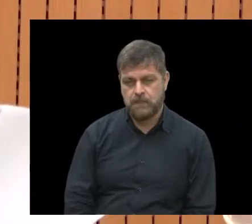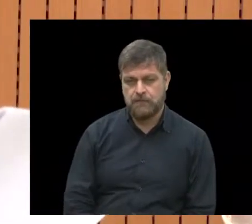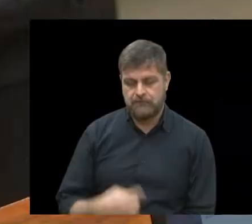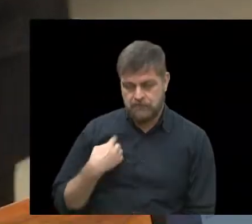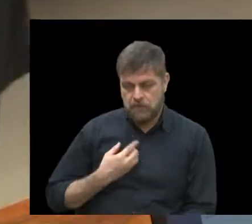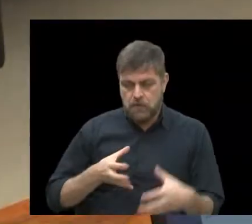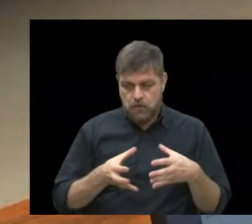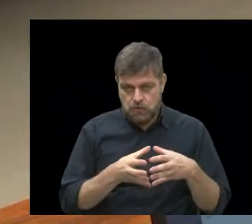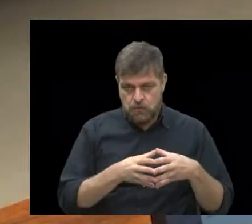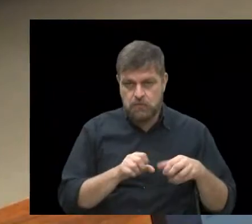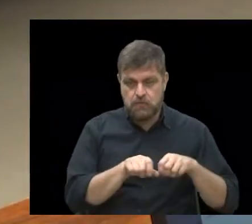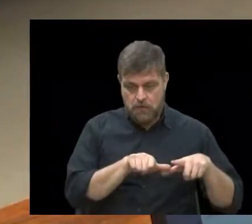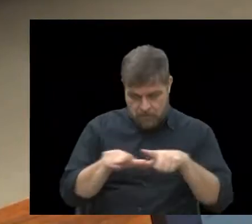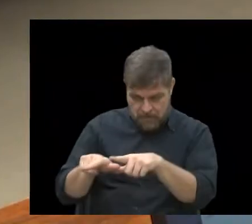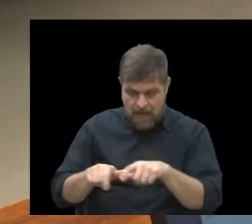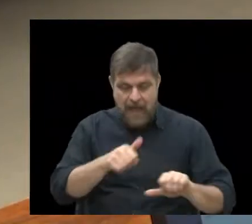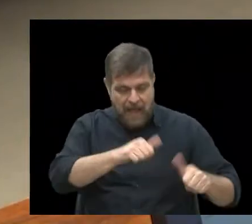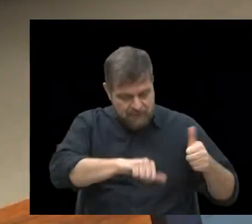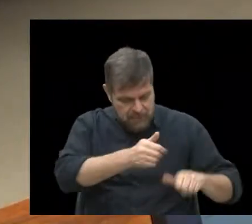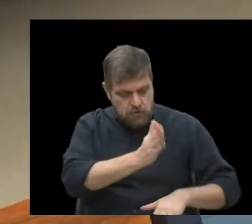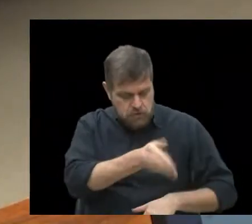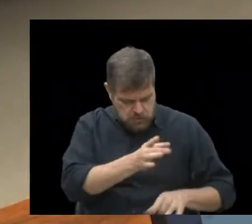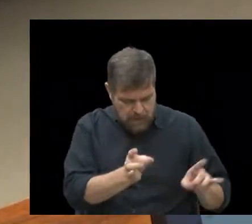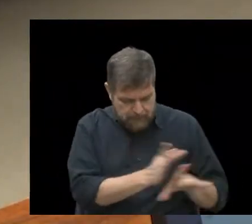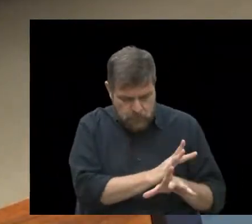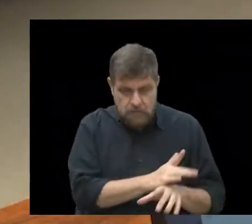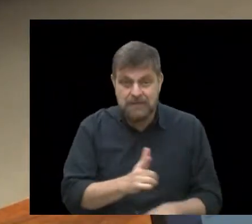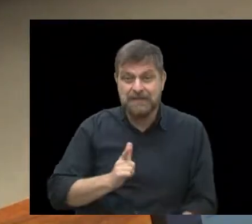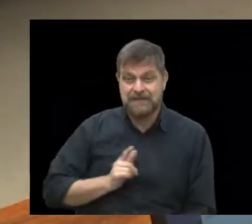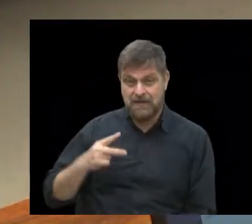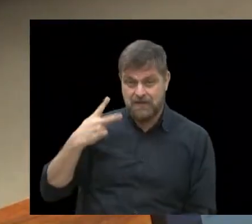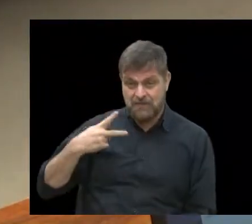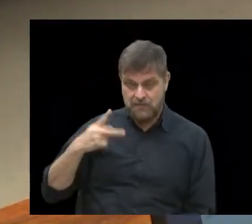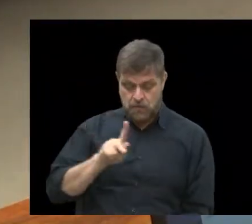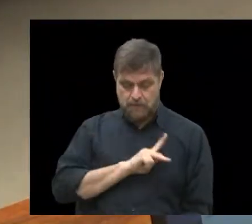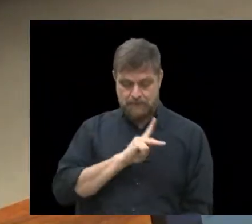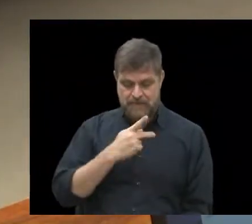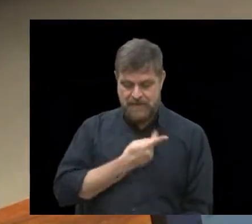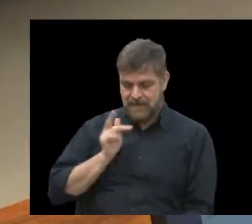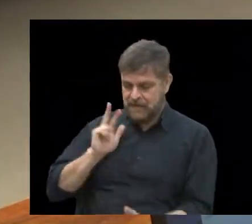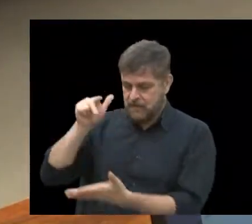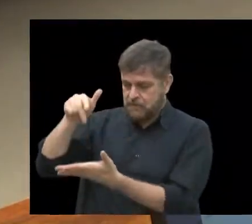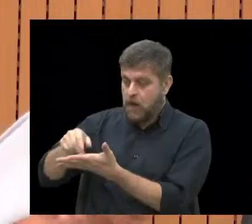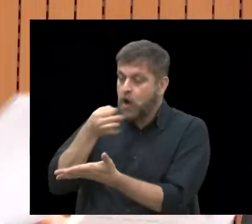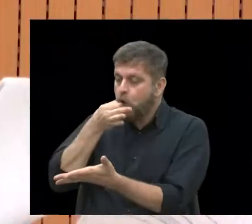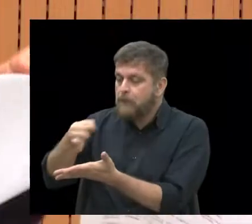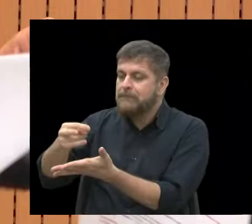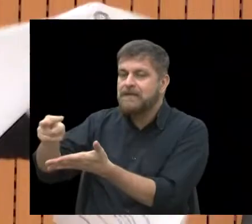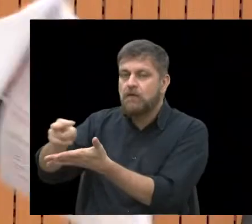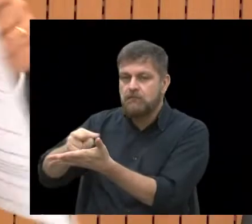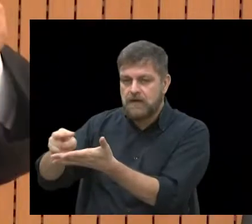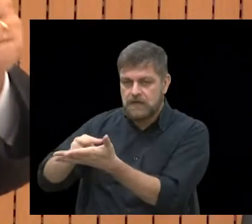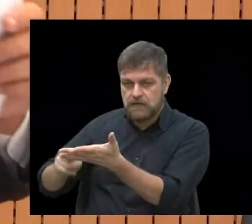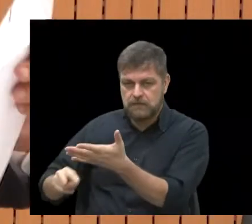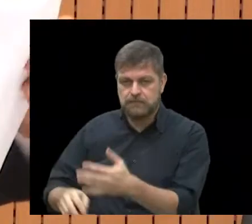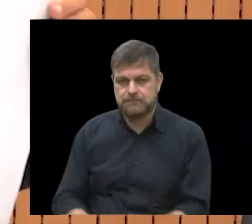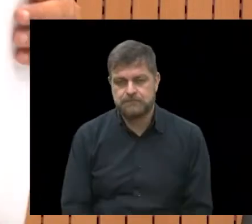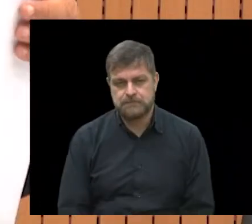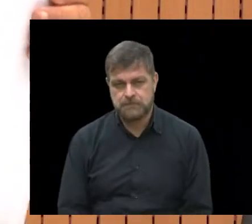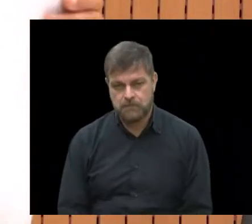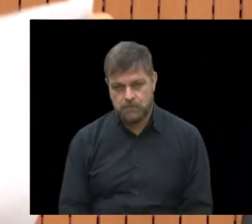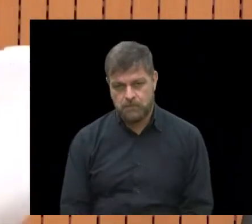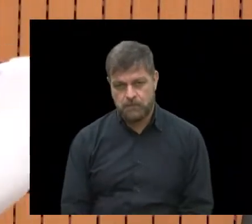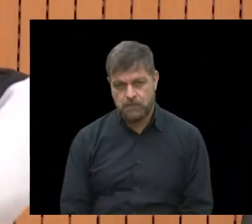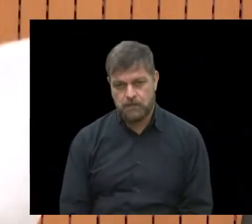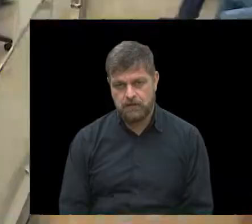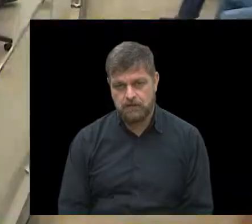Comissão de Honraria já analisou essa matéria. Indica o vereador doutor Paulo Haddad para exarar o parecer. Vereador Paulo Haddad, Vossa Excelência tem a tribuna para